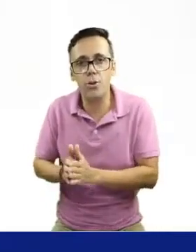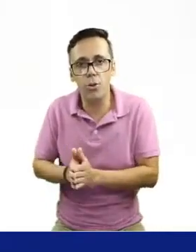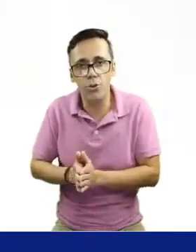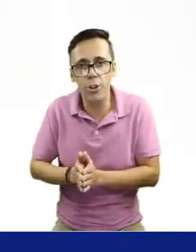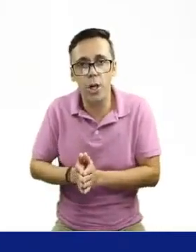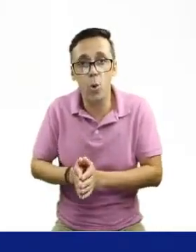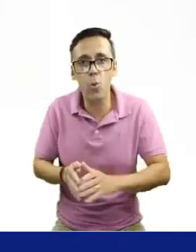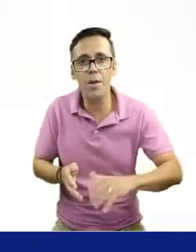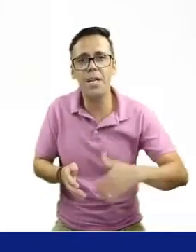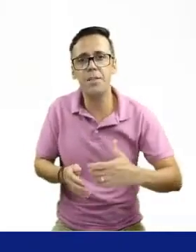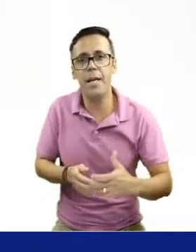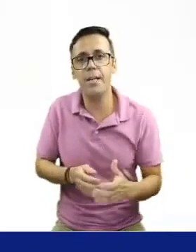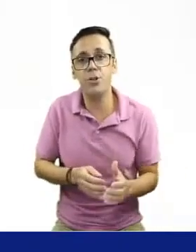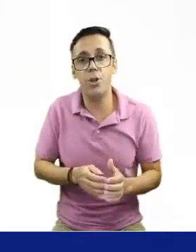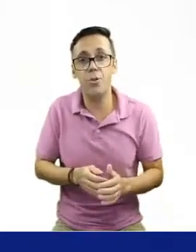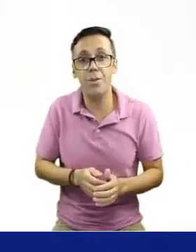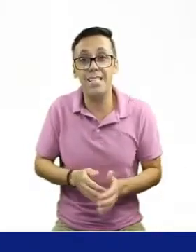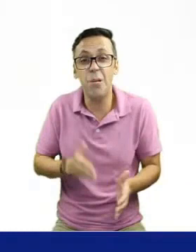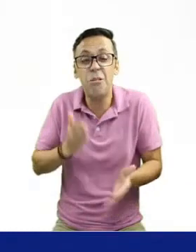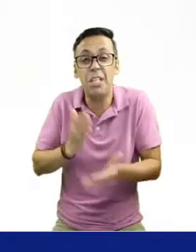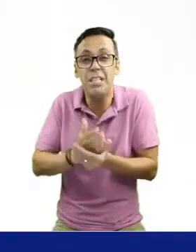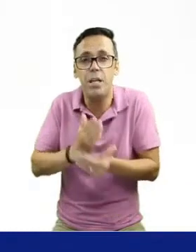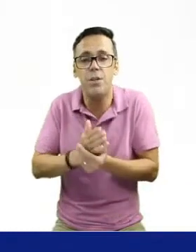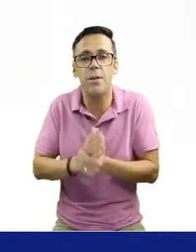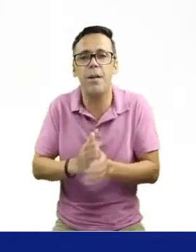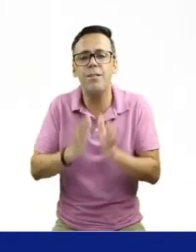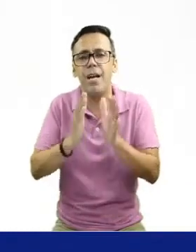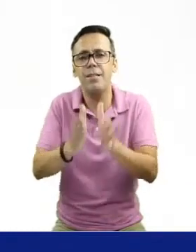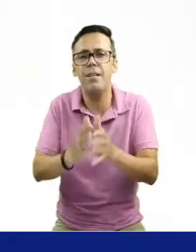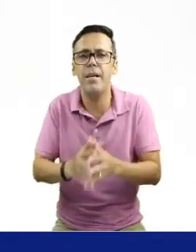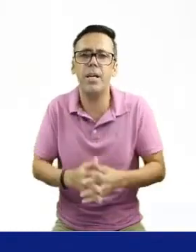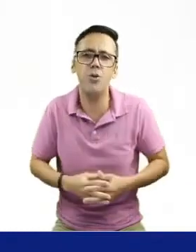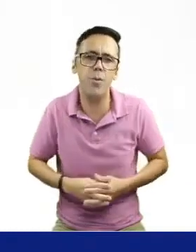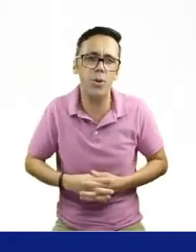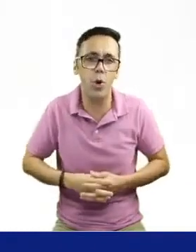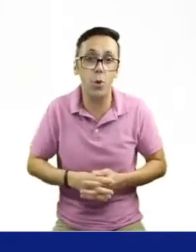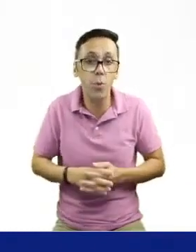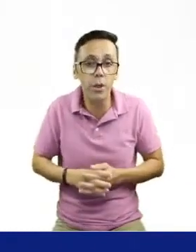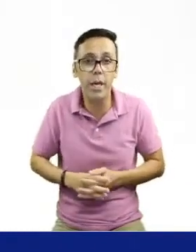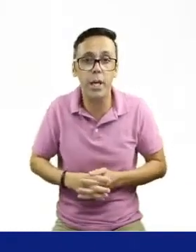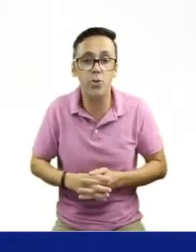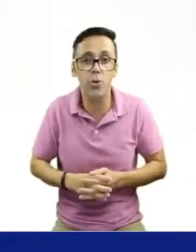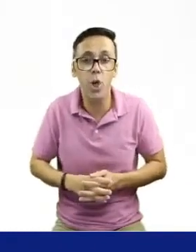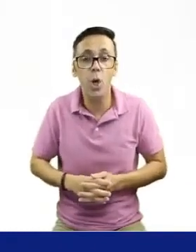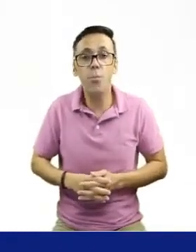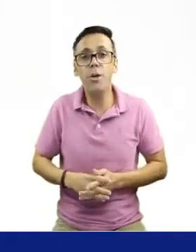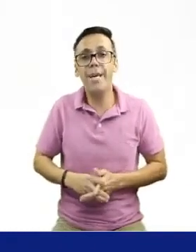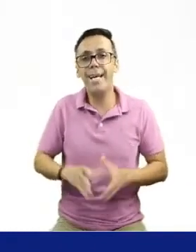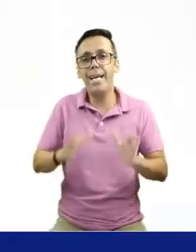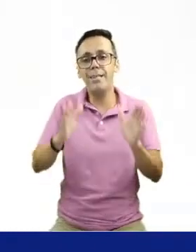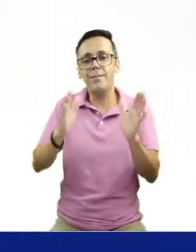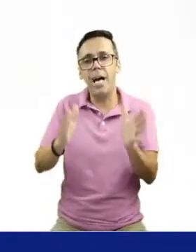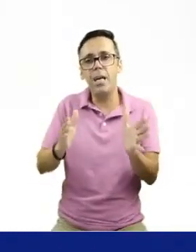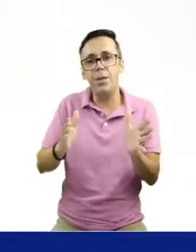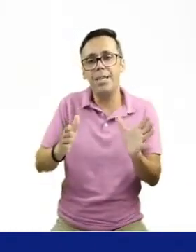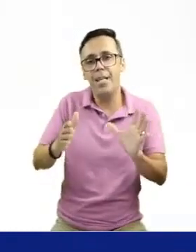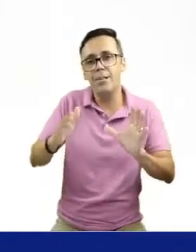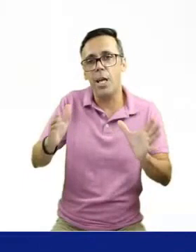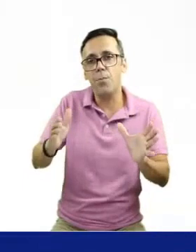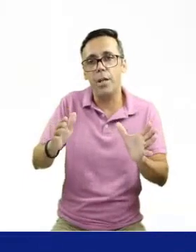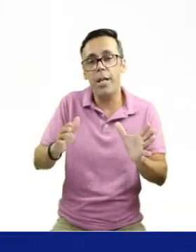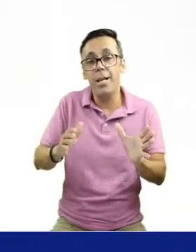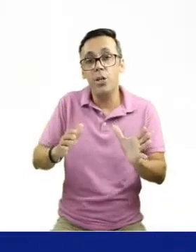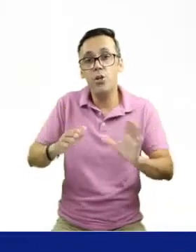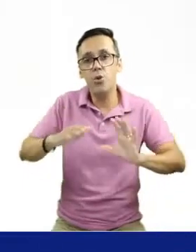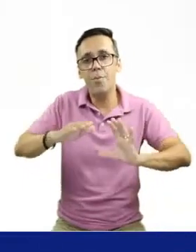concurso já radiologia uma das regras que nós obedecermos criteriosamente essa regra de Comodoro porque isso porque aquele time